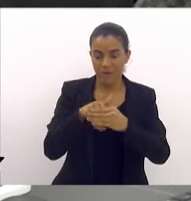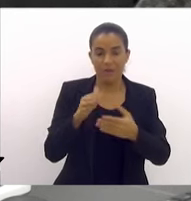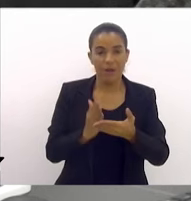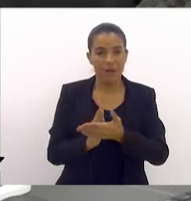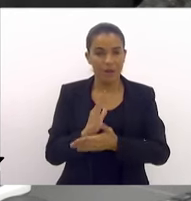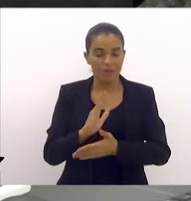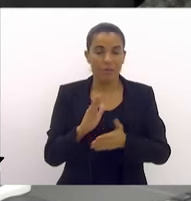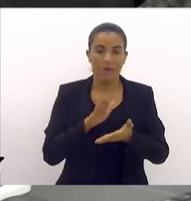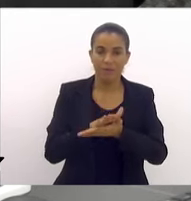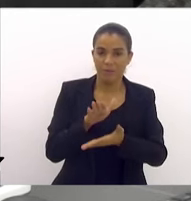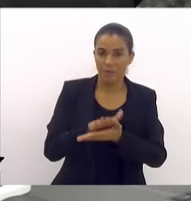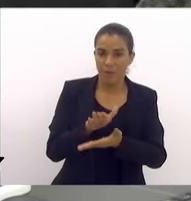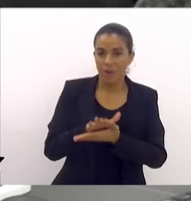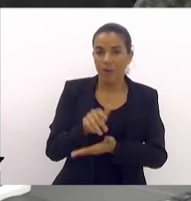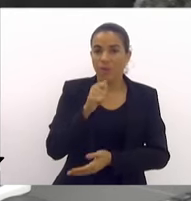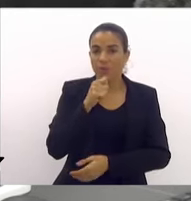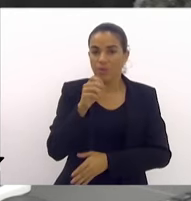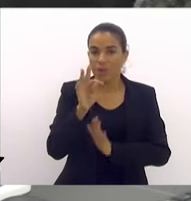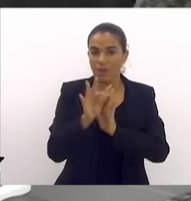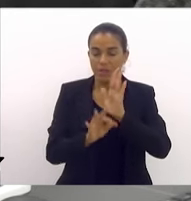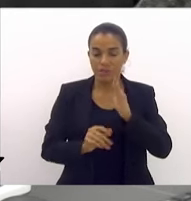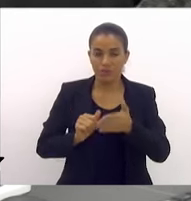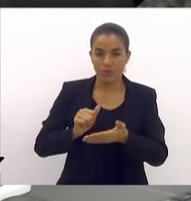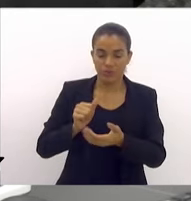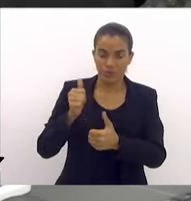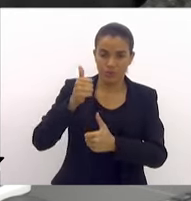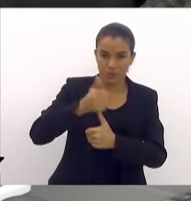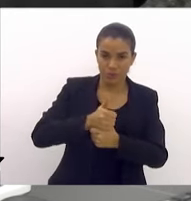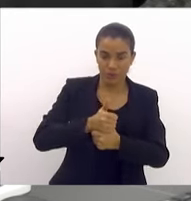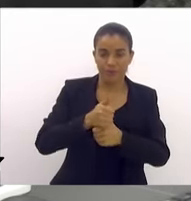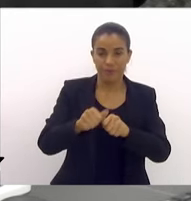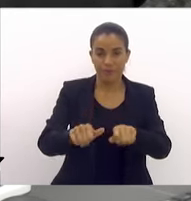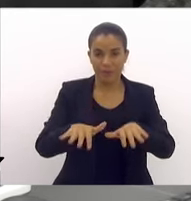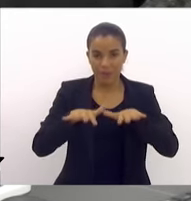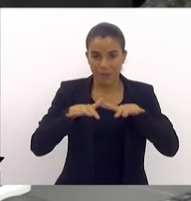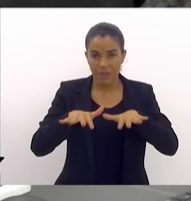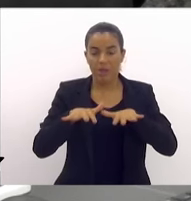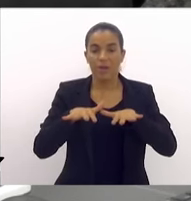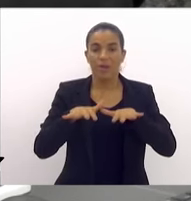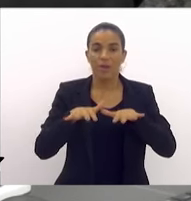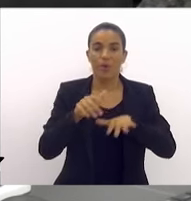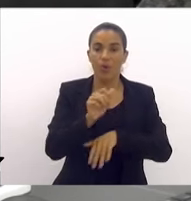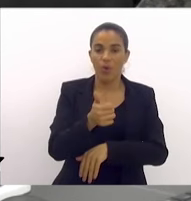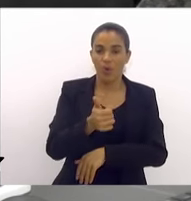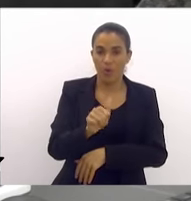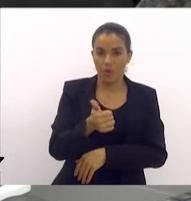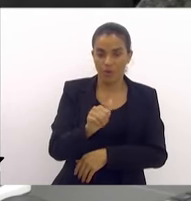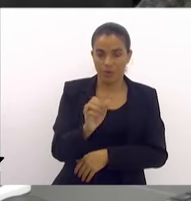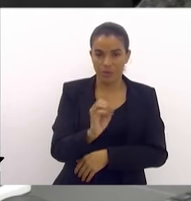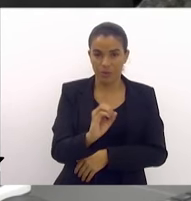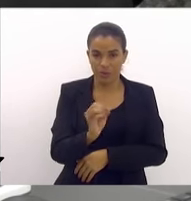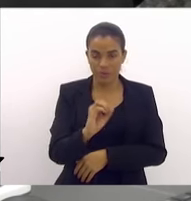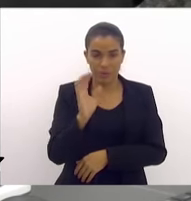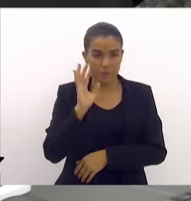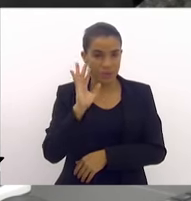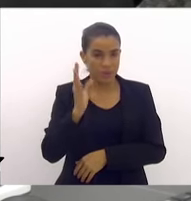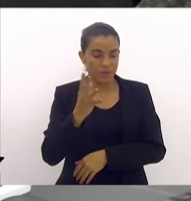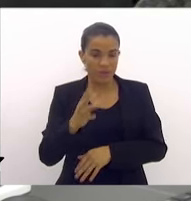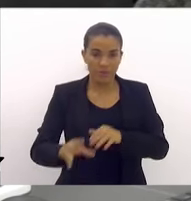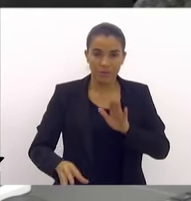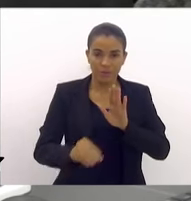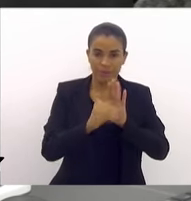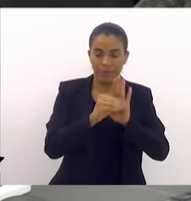e publicado sem substitutivo. Na sessão plenária, no dia 11 de outubro, decidiu-se incluir a